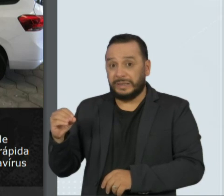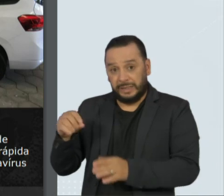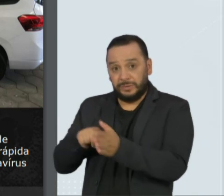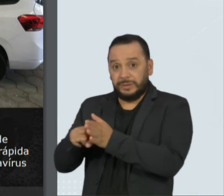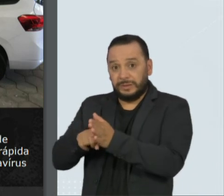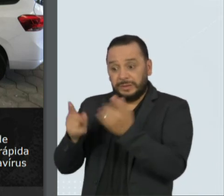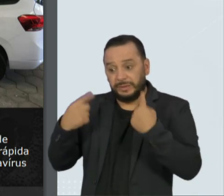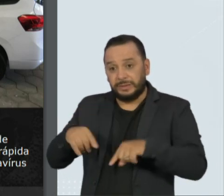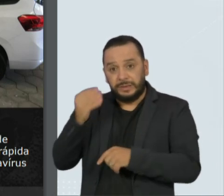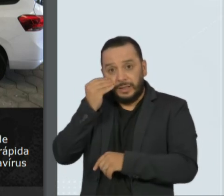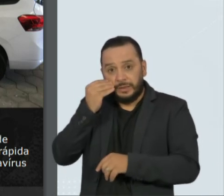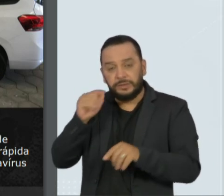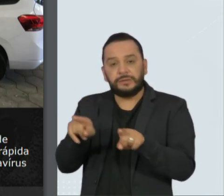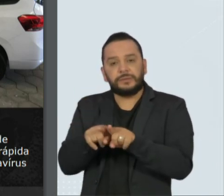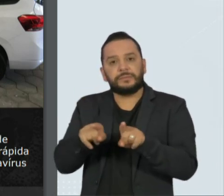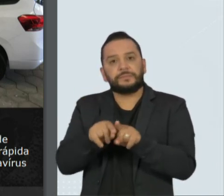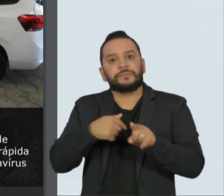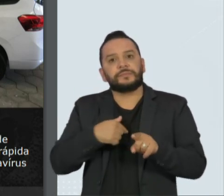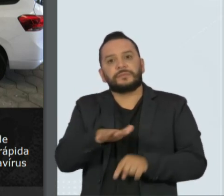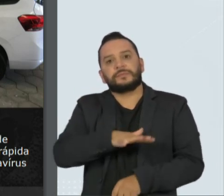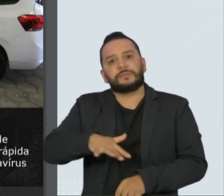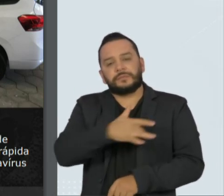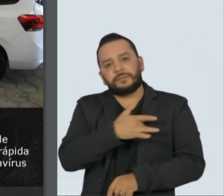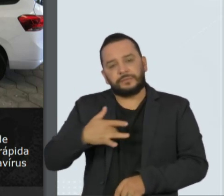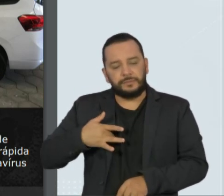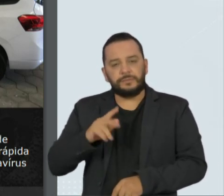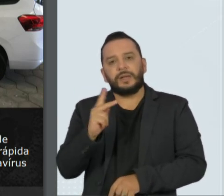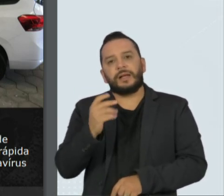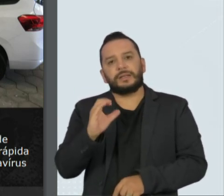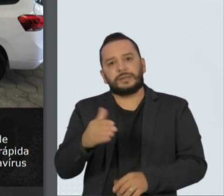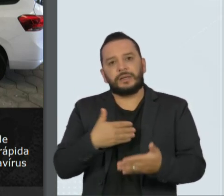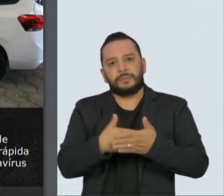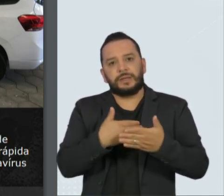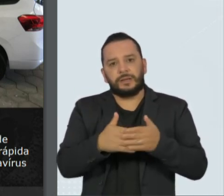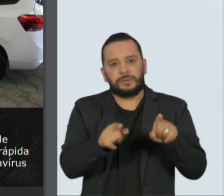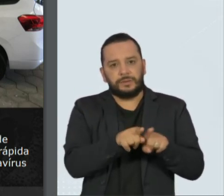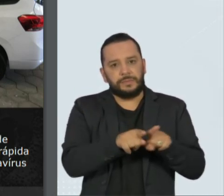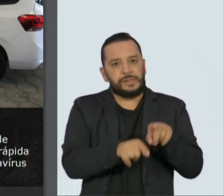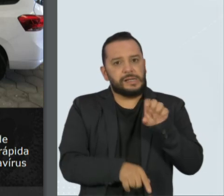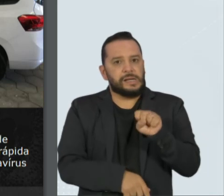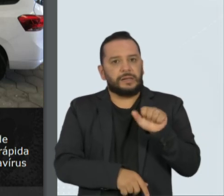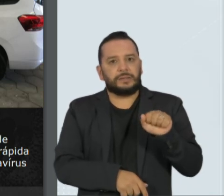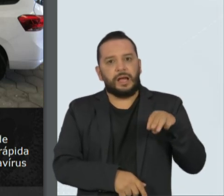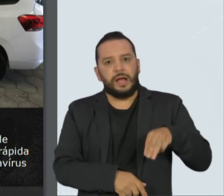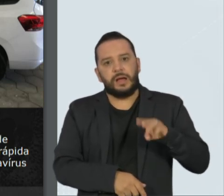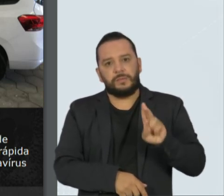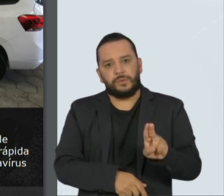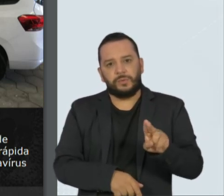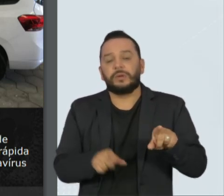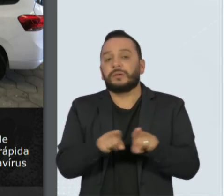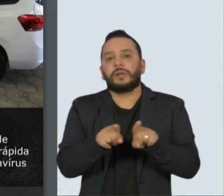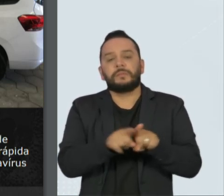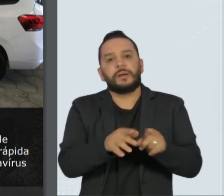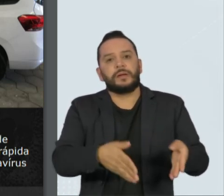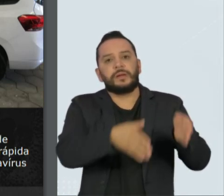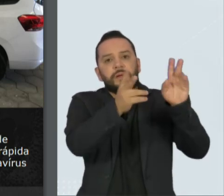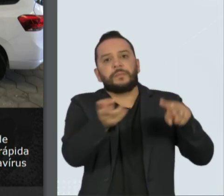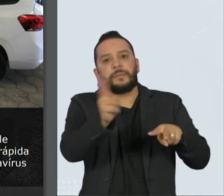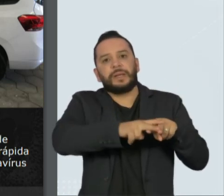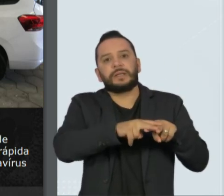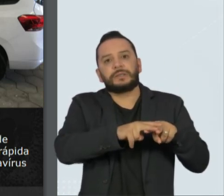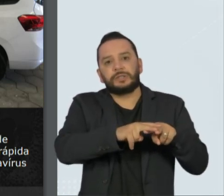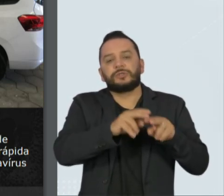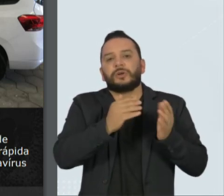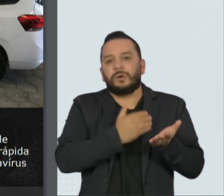Saúde, HC de Ribeirão e o SAMU aqui do município. Presídios, já iniciamos